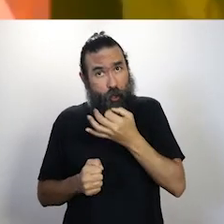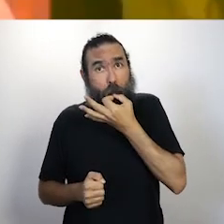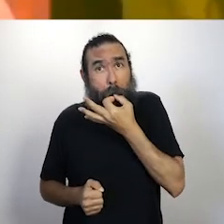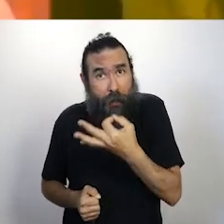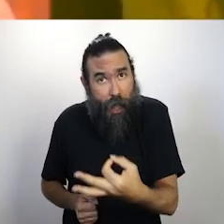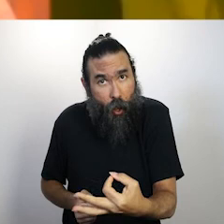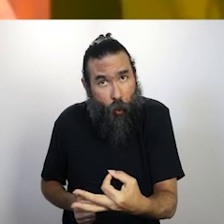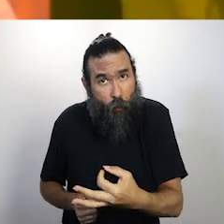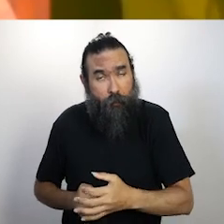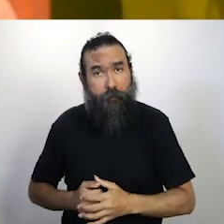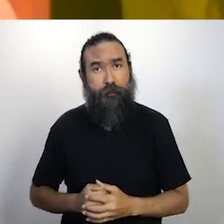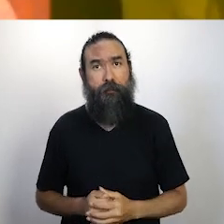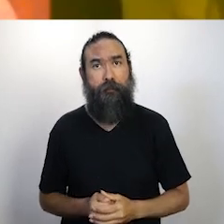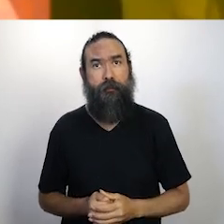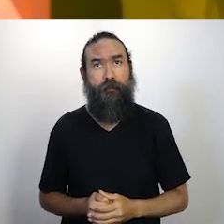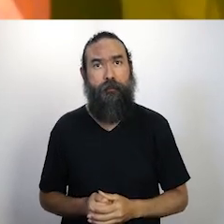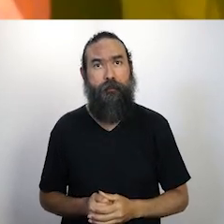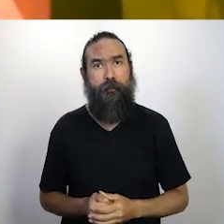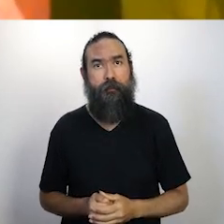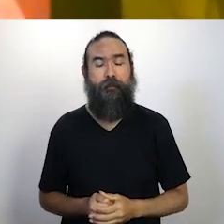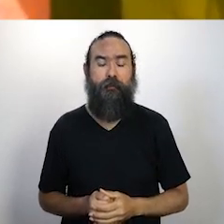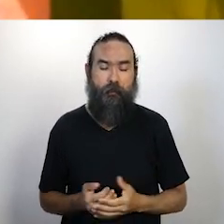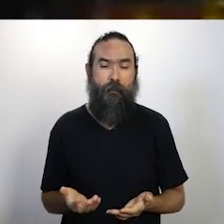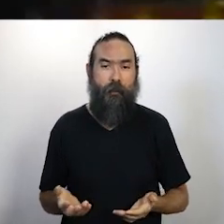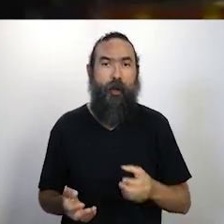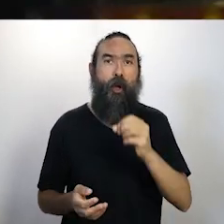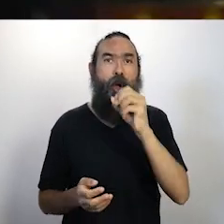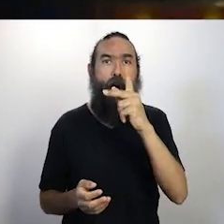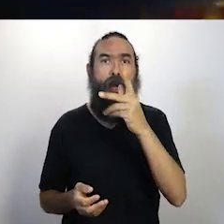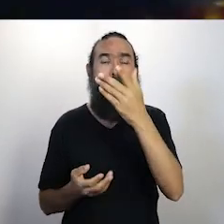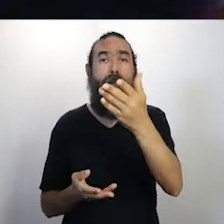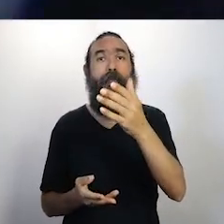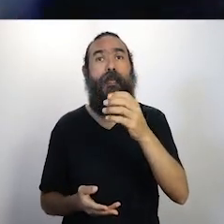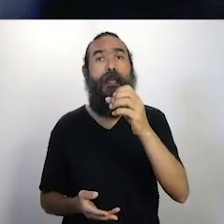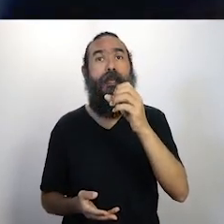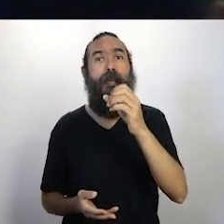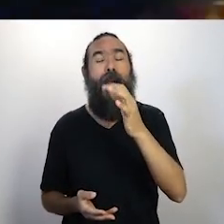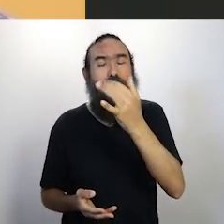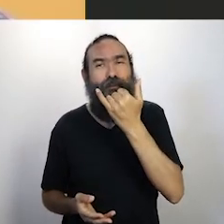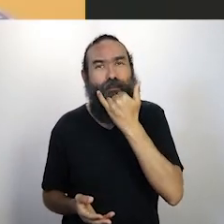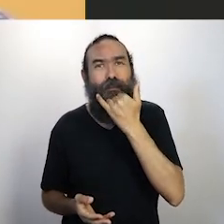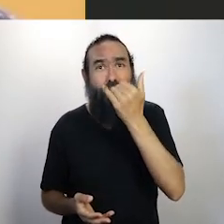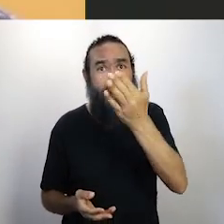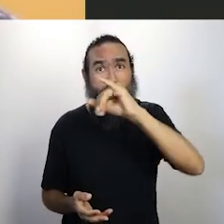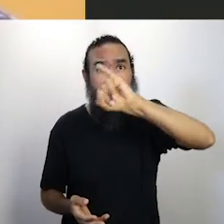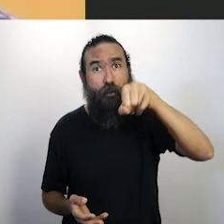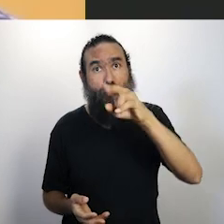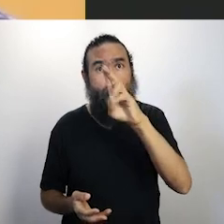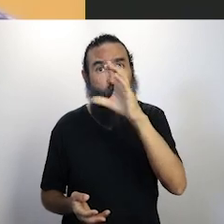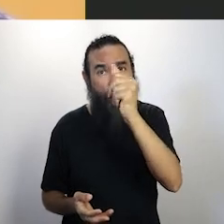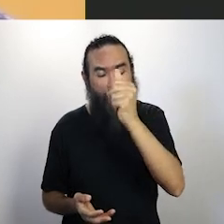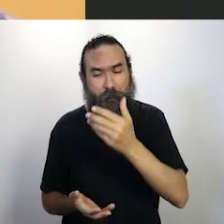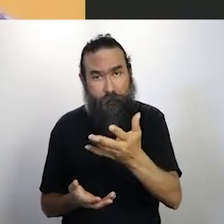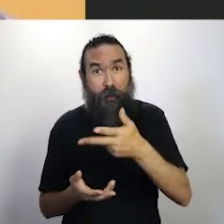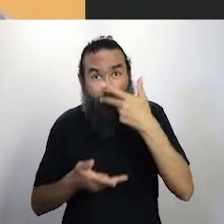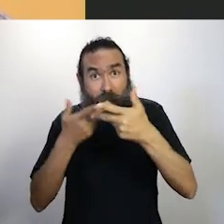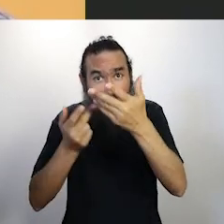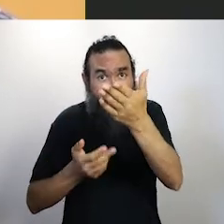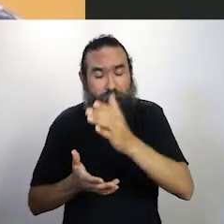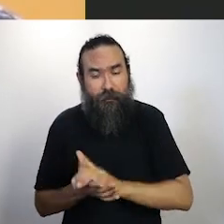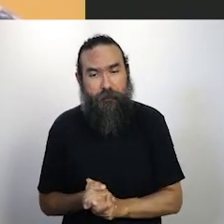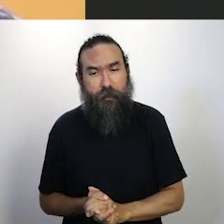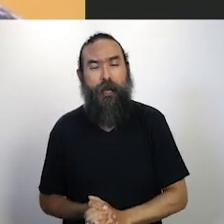passar para o Sandro agora pode falar Juca é o seguinte é grave isso aí que você disse